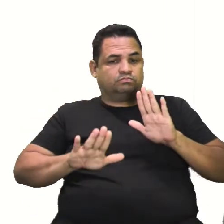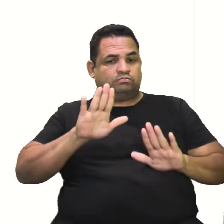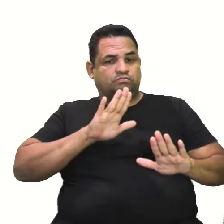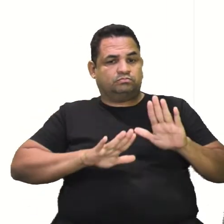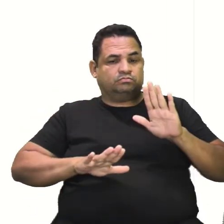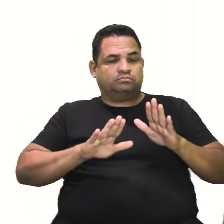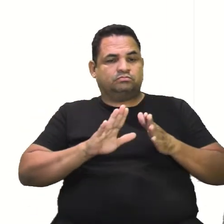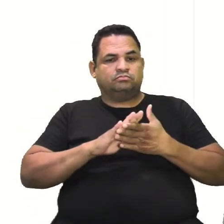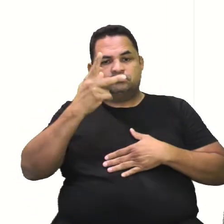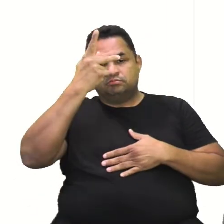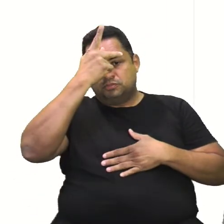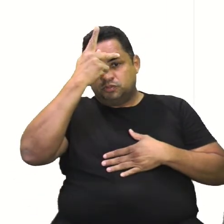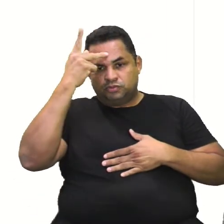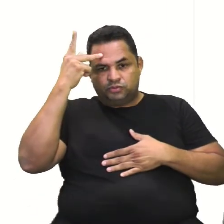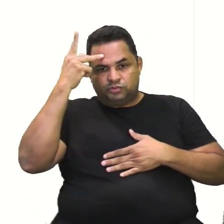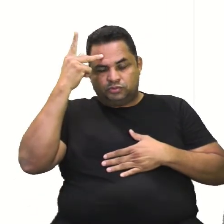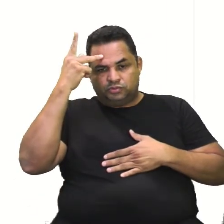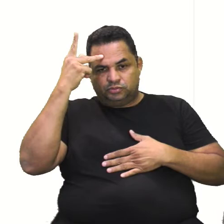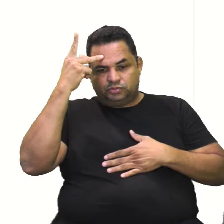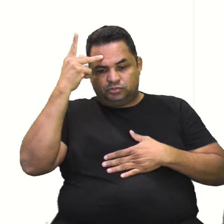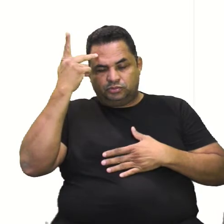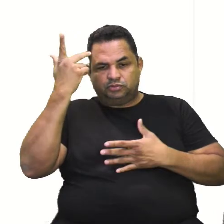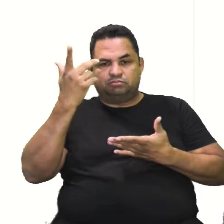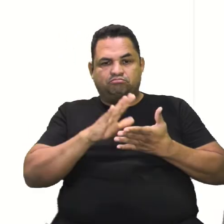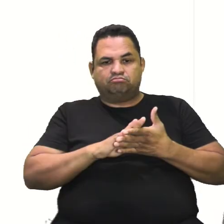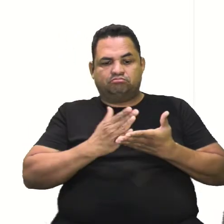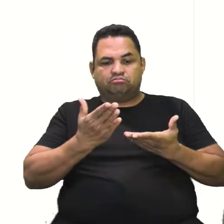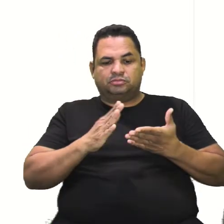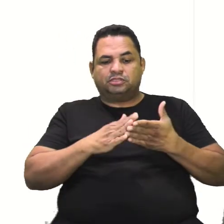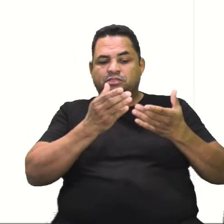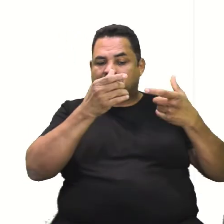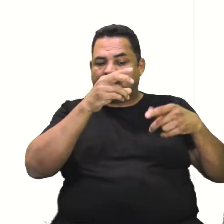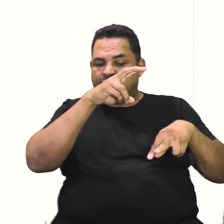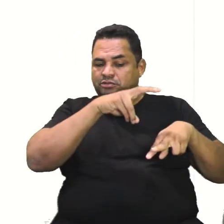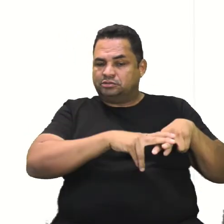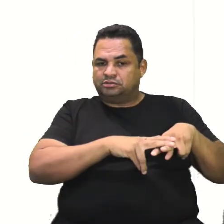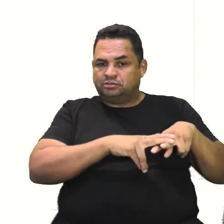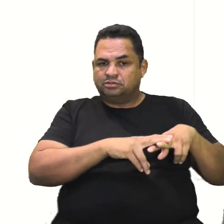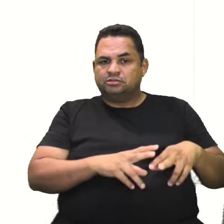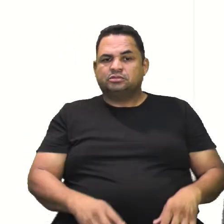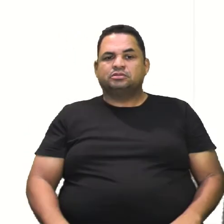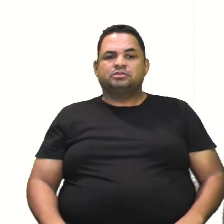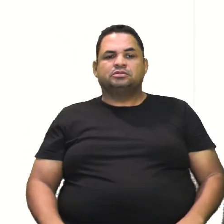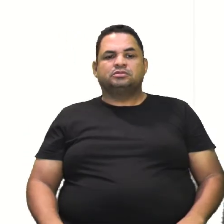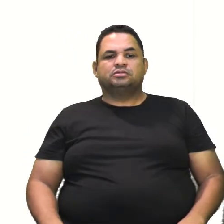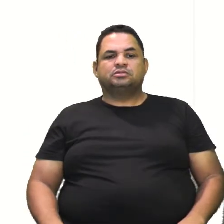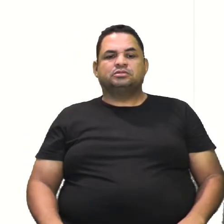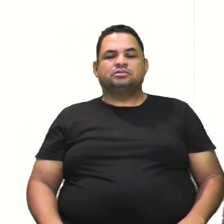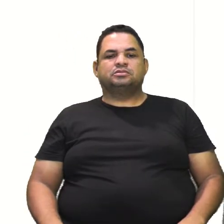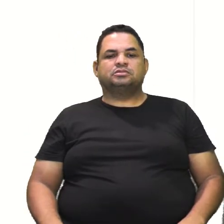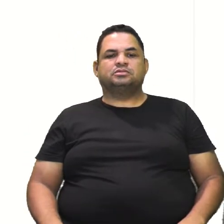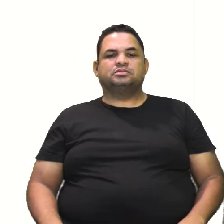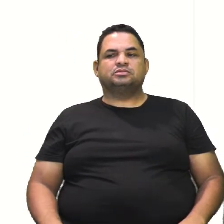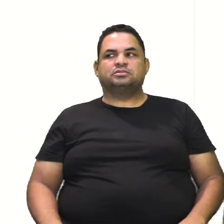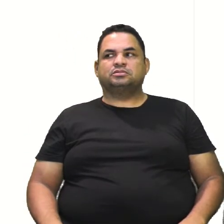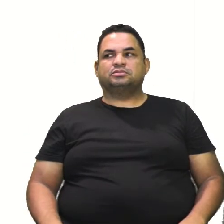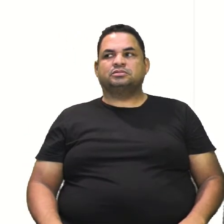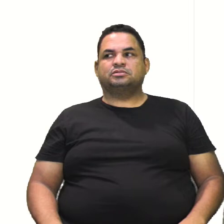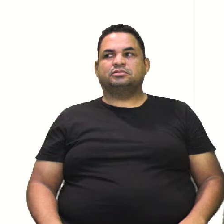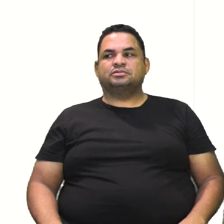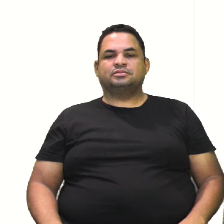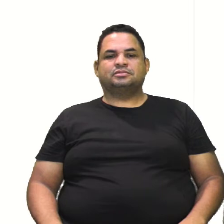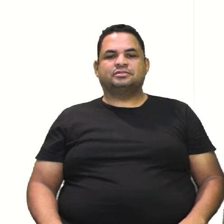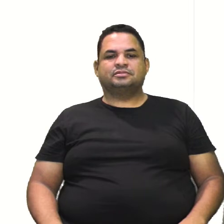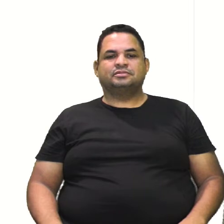com pessoas e passageiros. Pessoas e passageiros. A pergunta é pessoas, né?